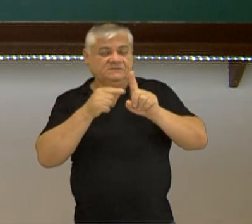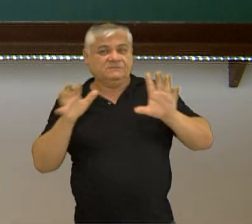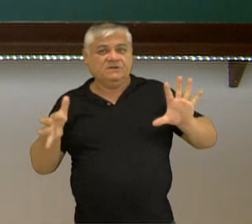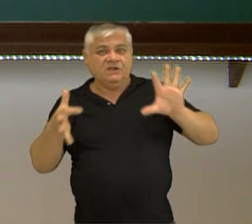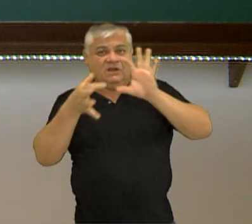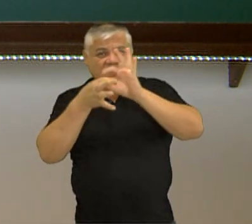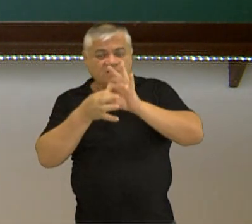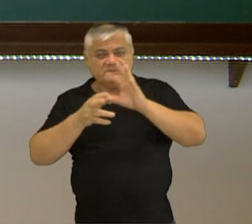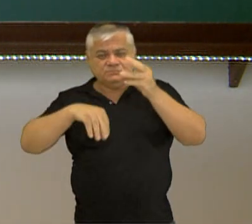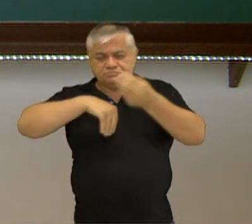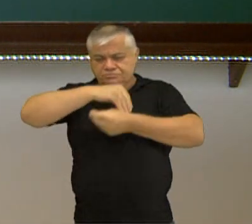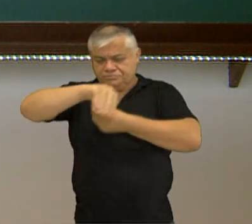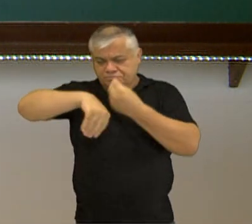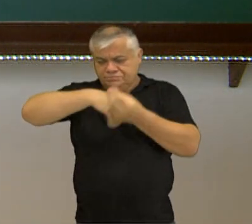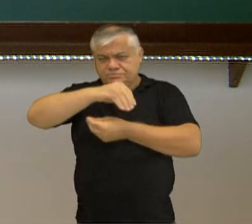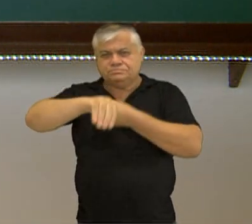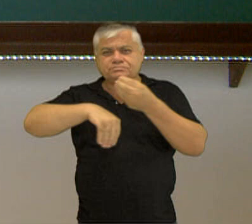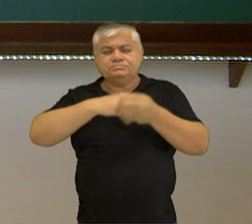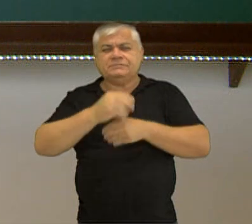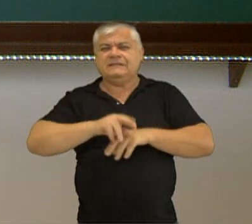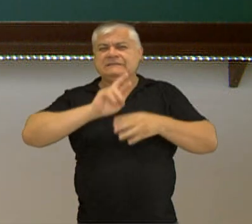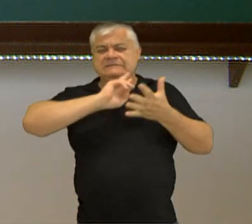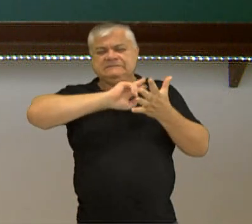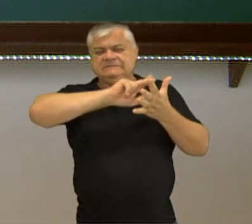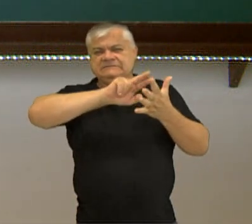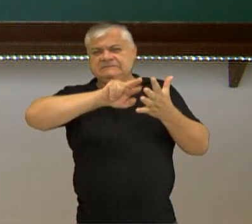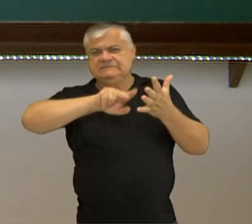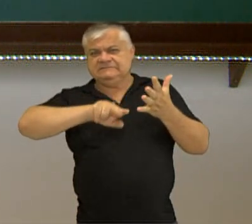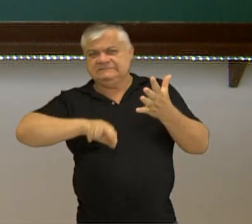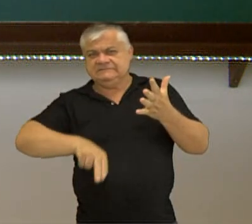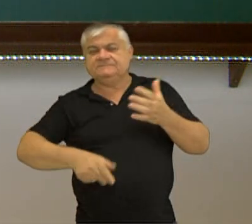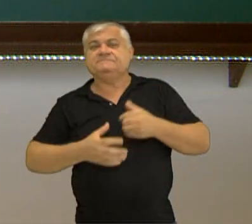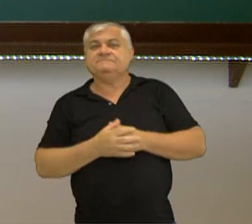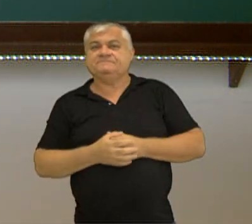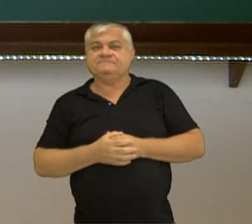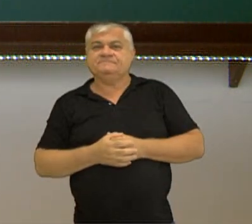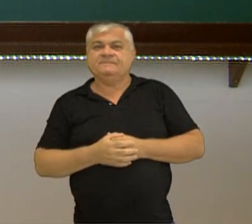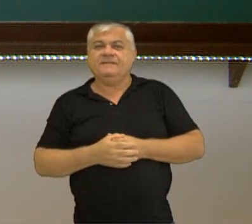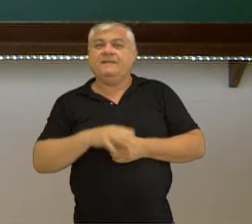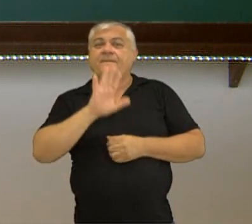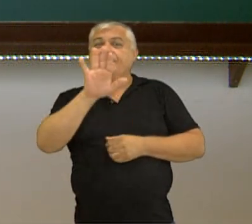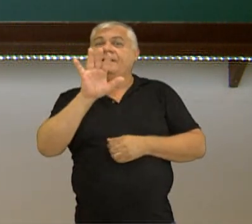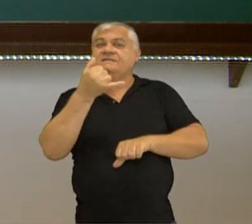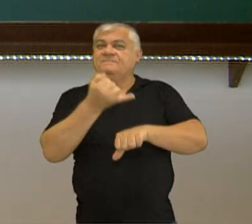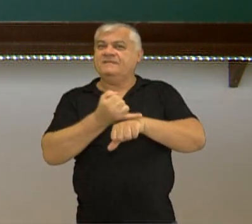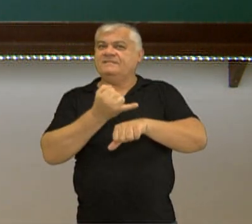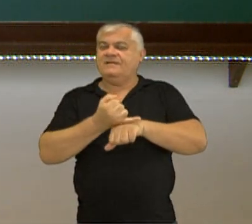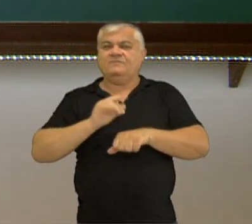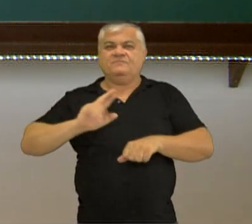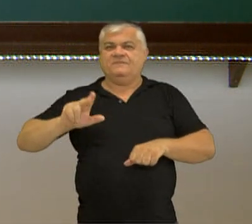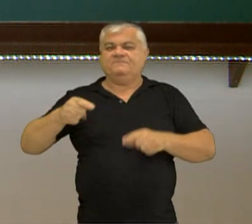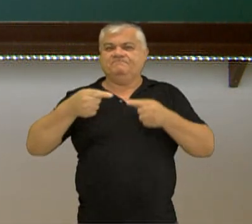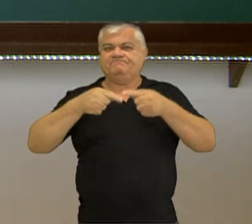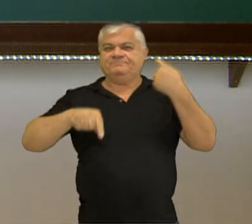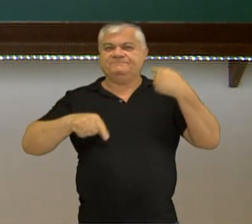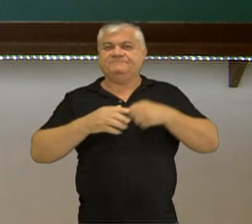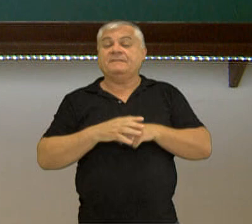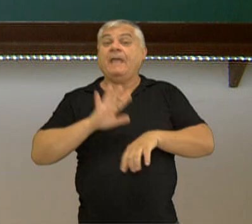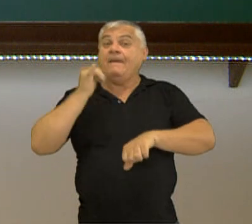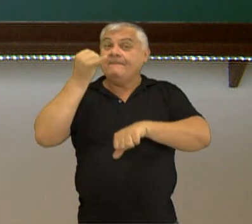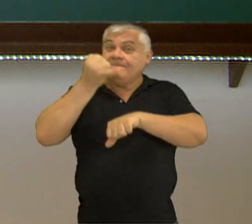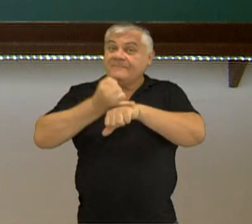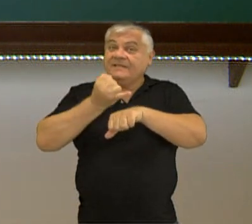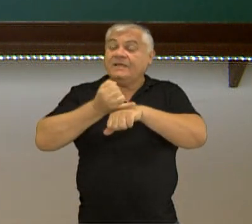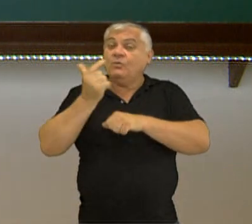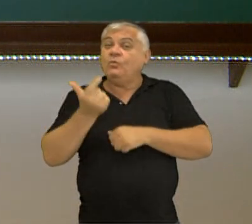formam as mais variados tipos de coisas, mas não as ligas metálicas. Os metais são formados